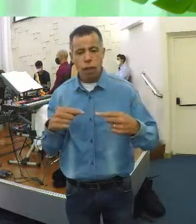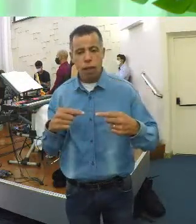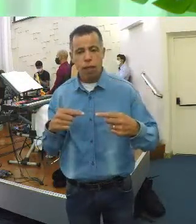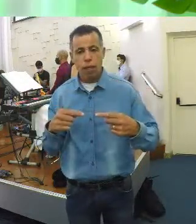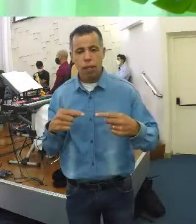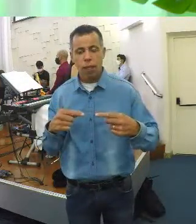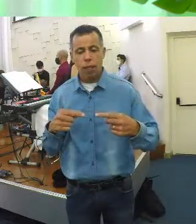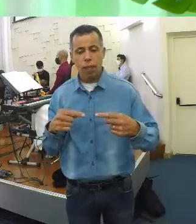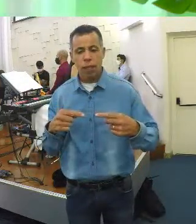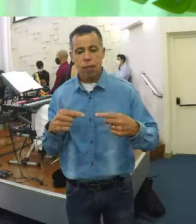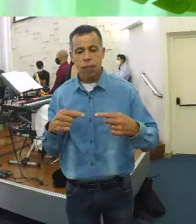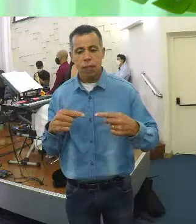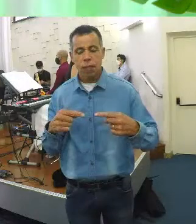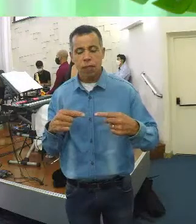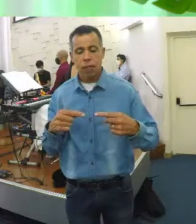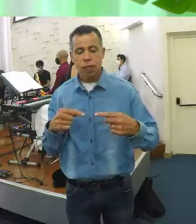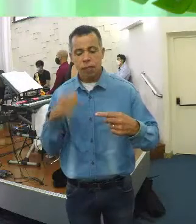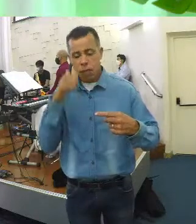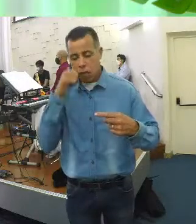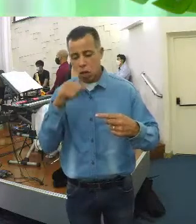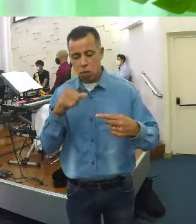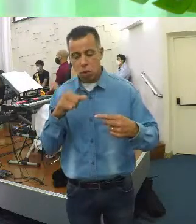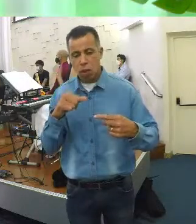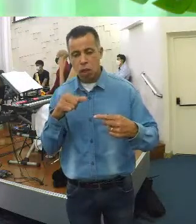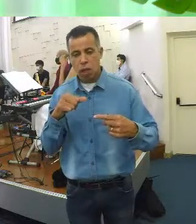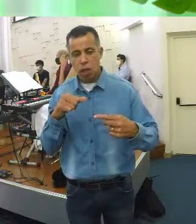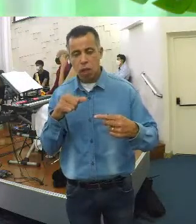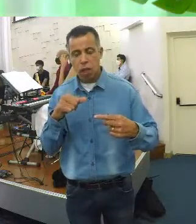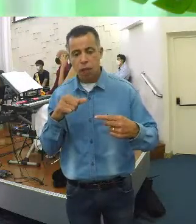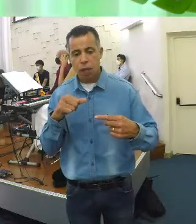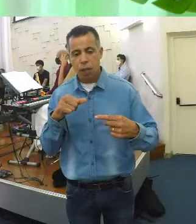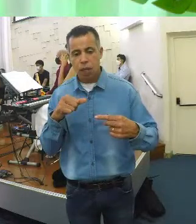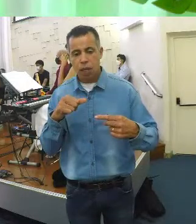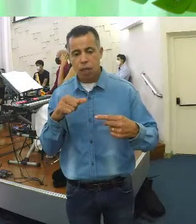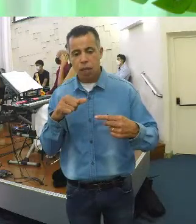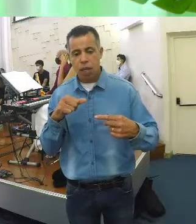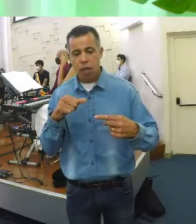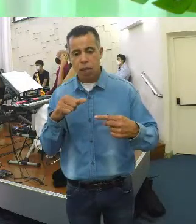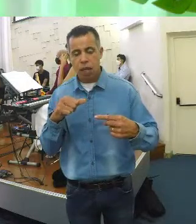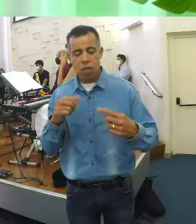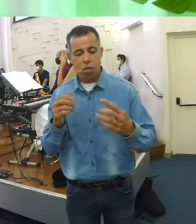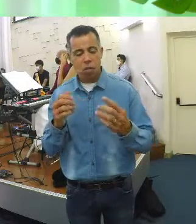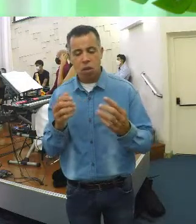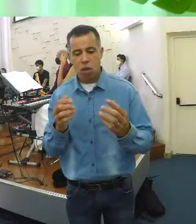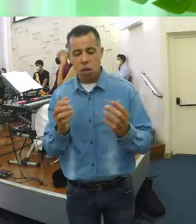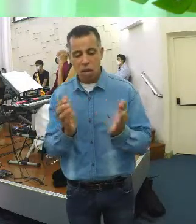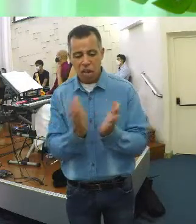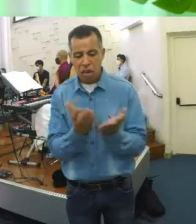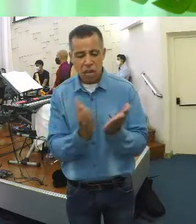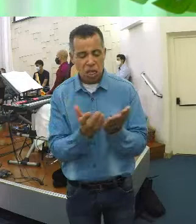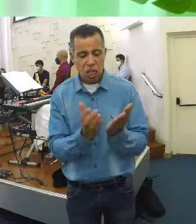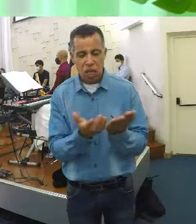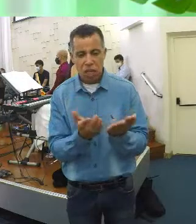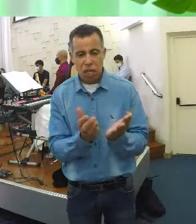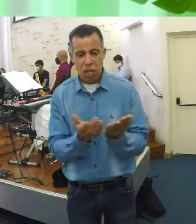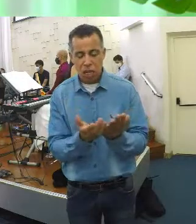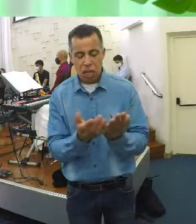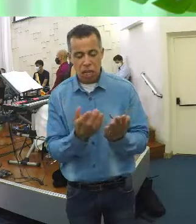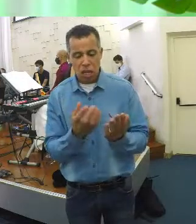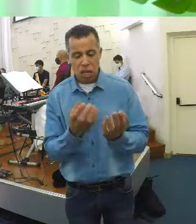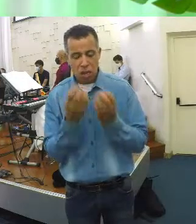não desejava que houvesse presença evangélica naquela cidade. Então, ao saber